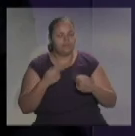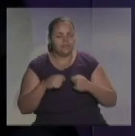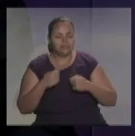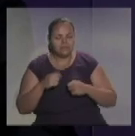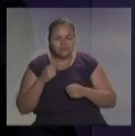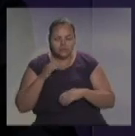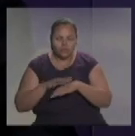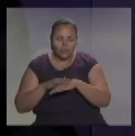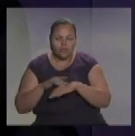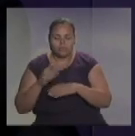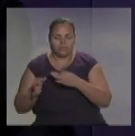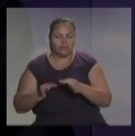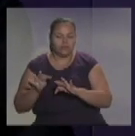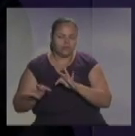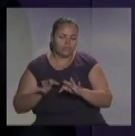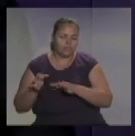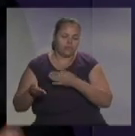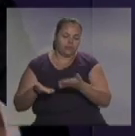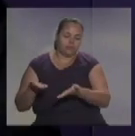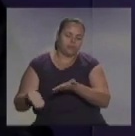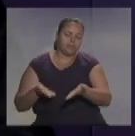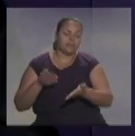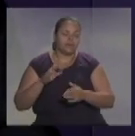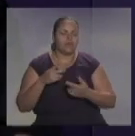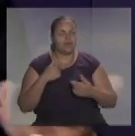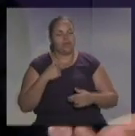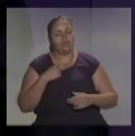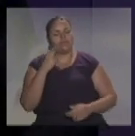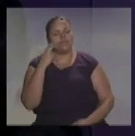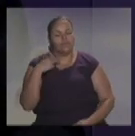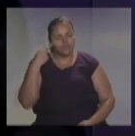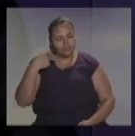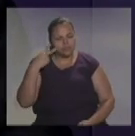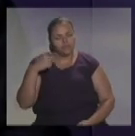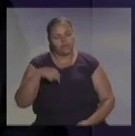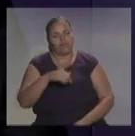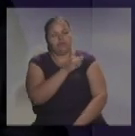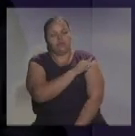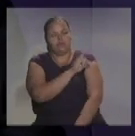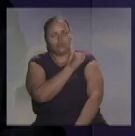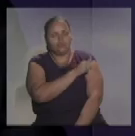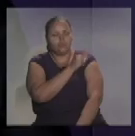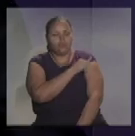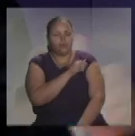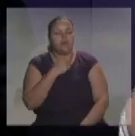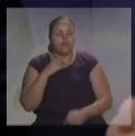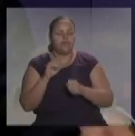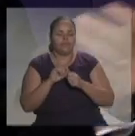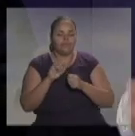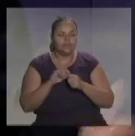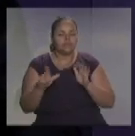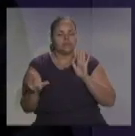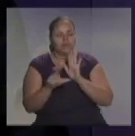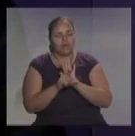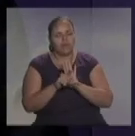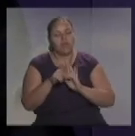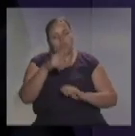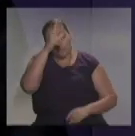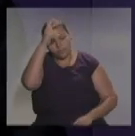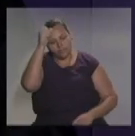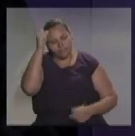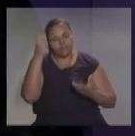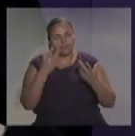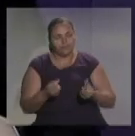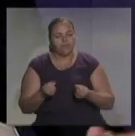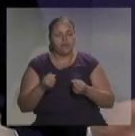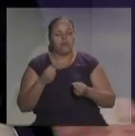ser tratado. Eu espero imensamente que seja colocado em prática. Eu, quando vereador na cidade do Rio de Janeiro, fiz essa lei, o prefeito sancionou, e